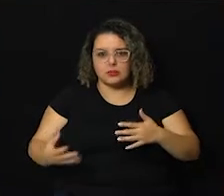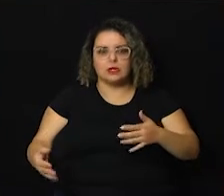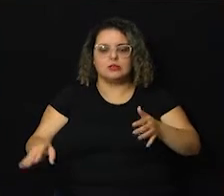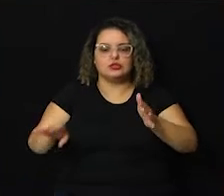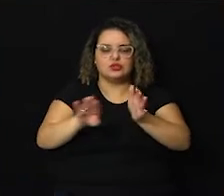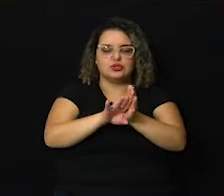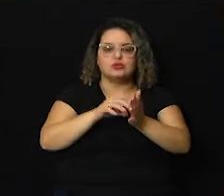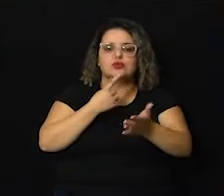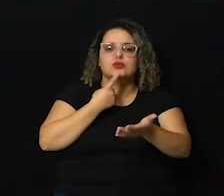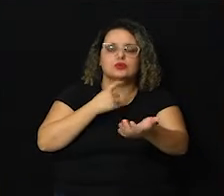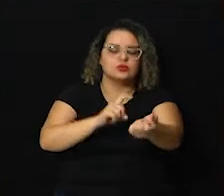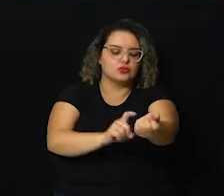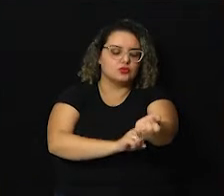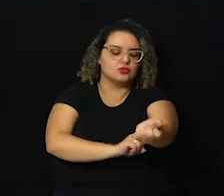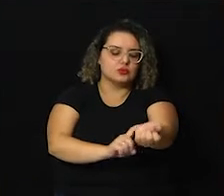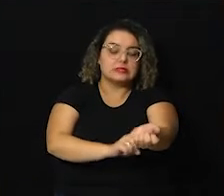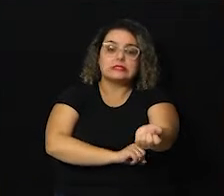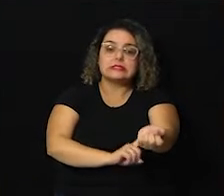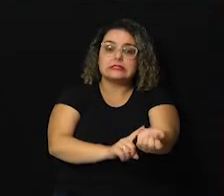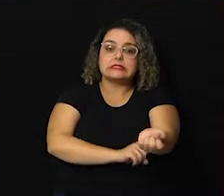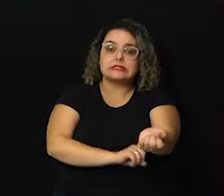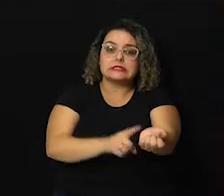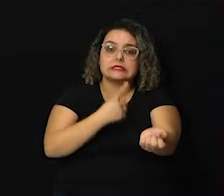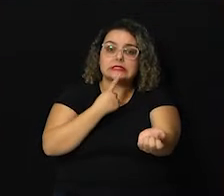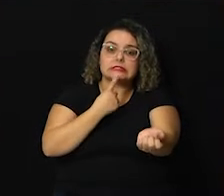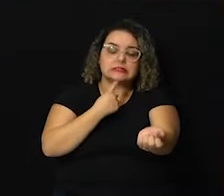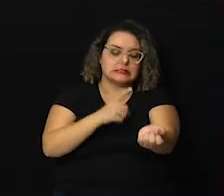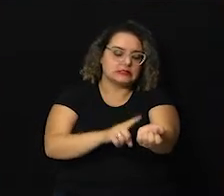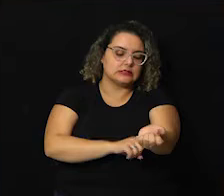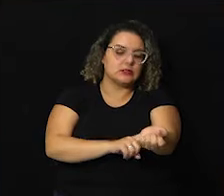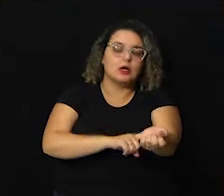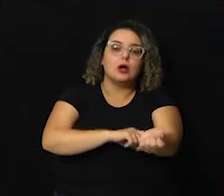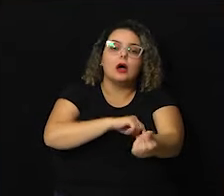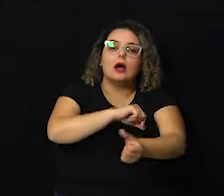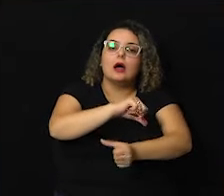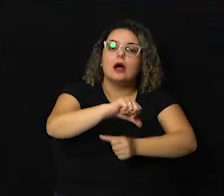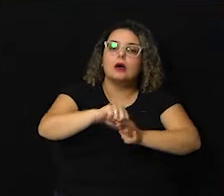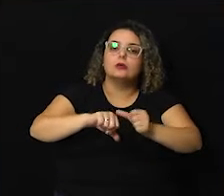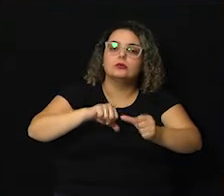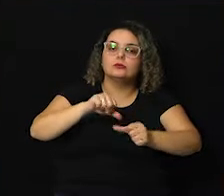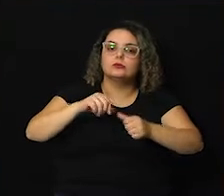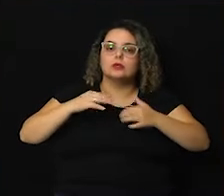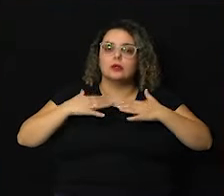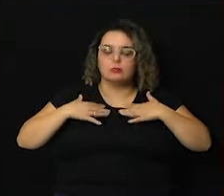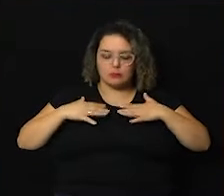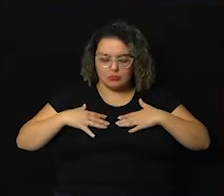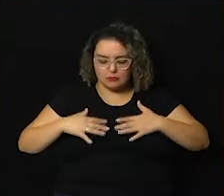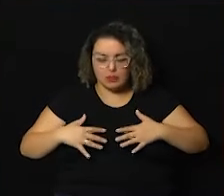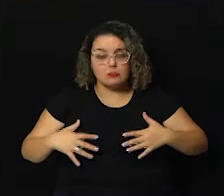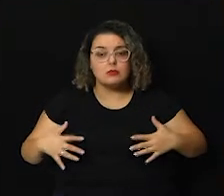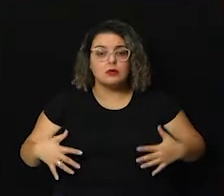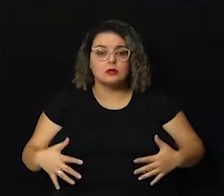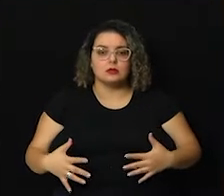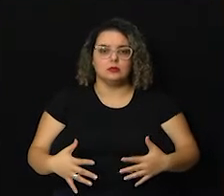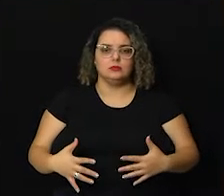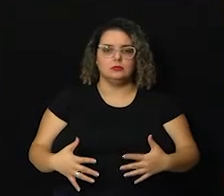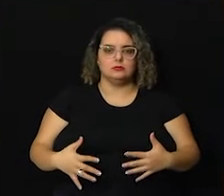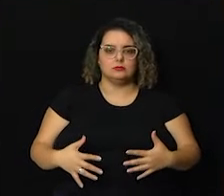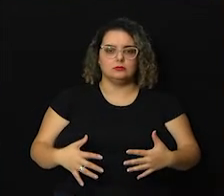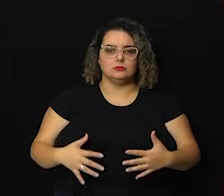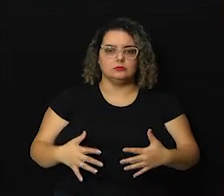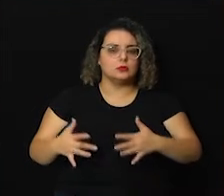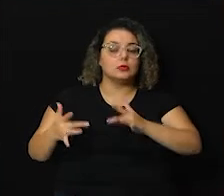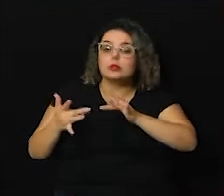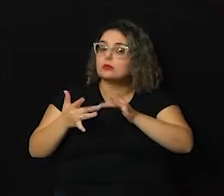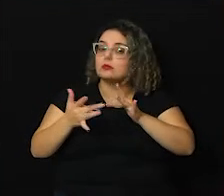circulação sanguínea, elas são capazes, sim, de alterar a função desses tecidos na periferia. E tem vários órgãos